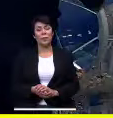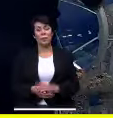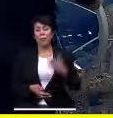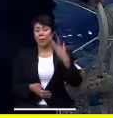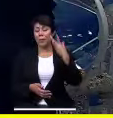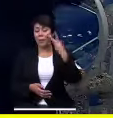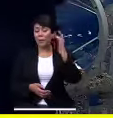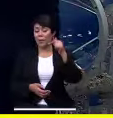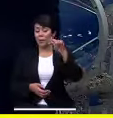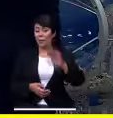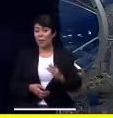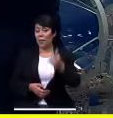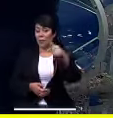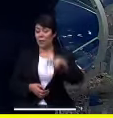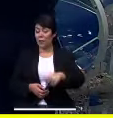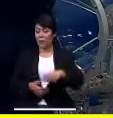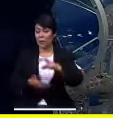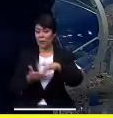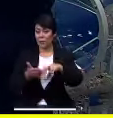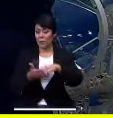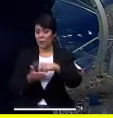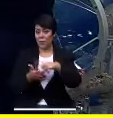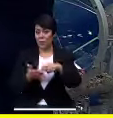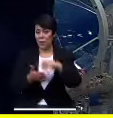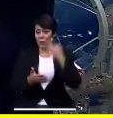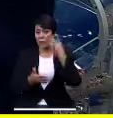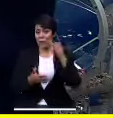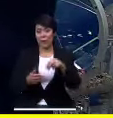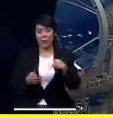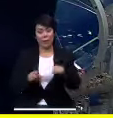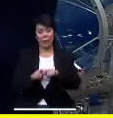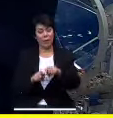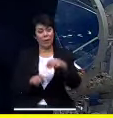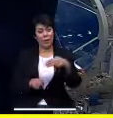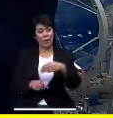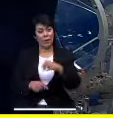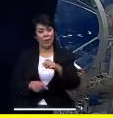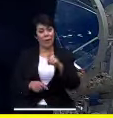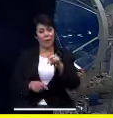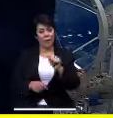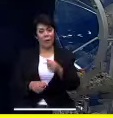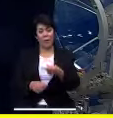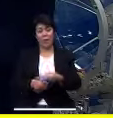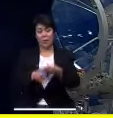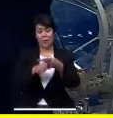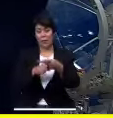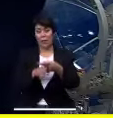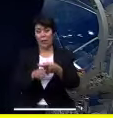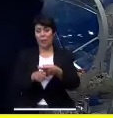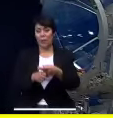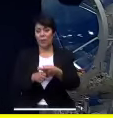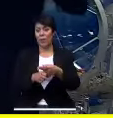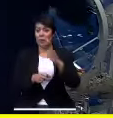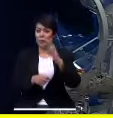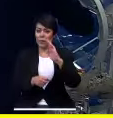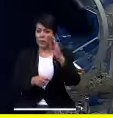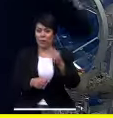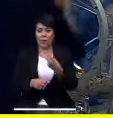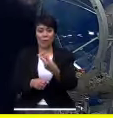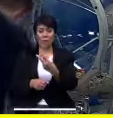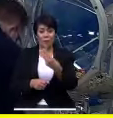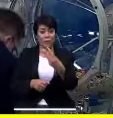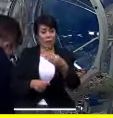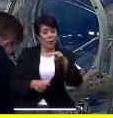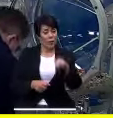Amanhã teremos aqui os sorteios da Quina, da Loto Fácil e da Mega Sena. Mega Sena com o prêmio estimado na faixa principal em